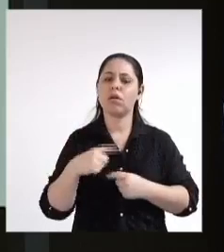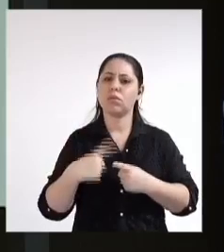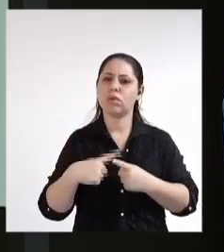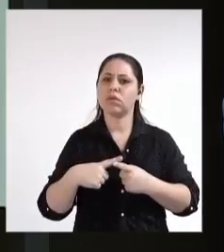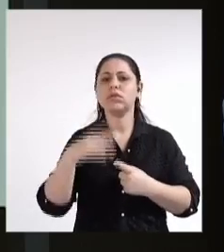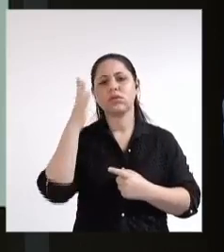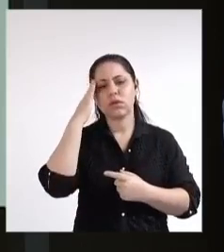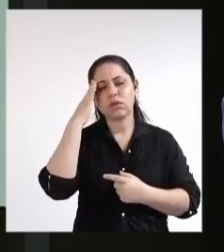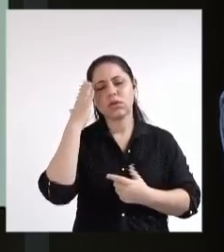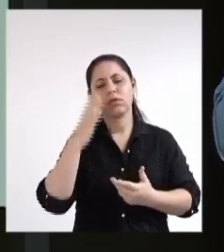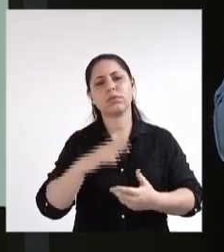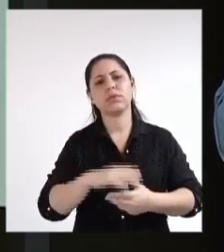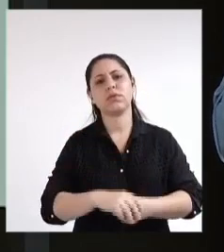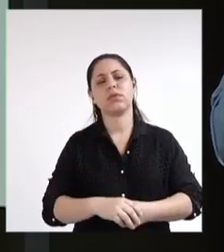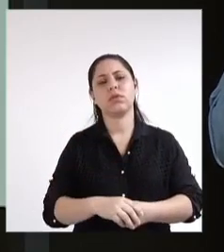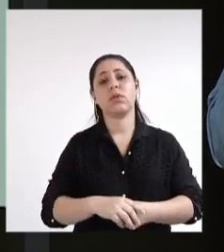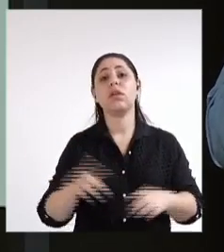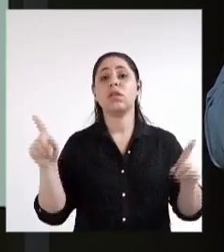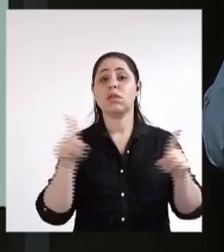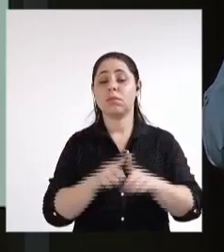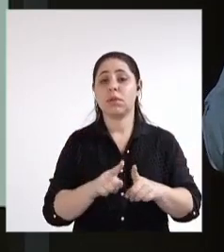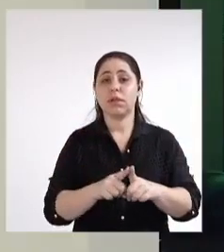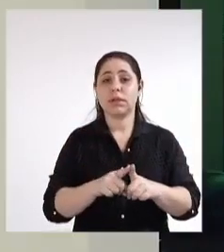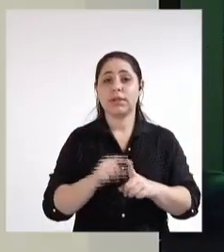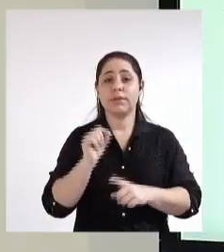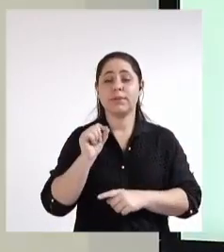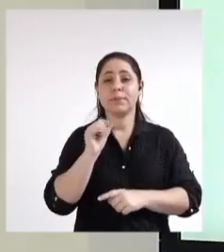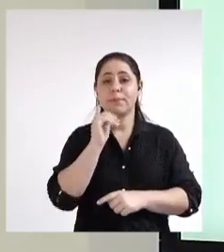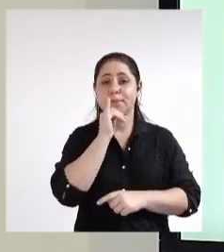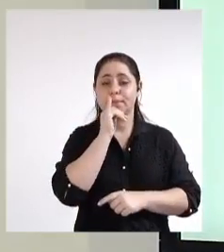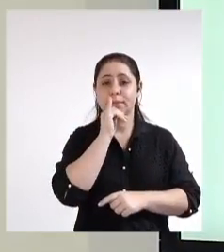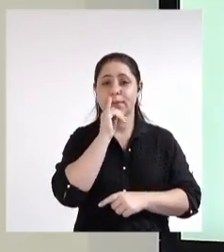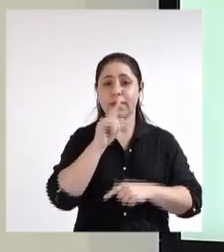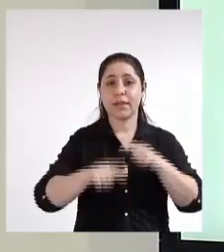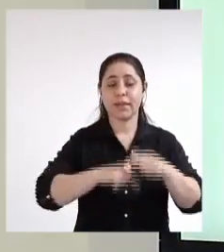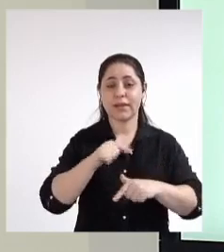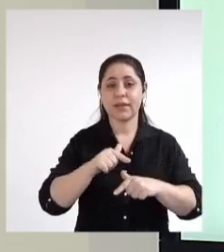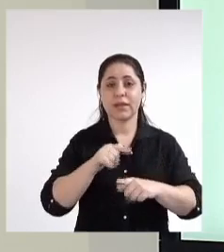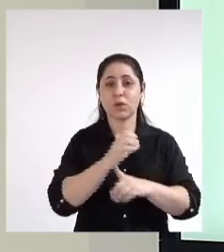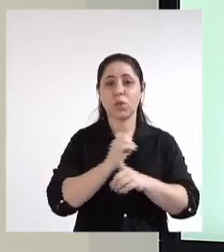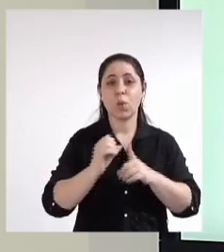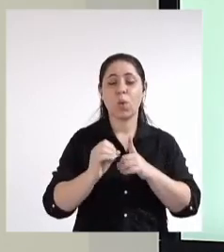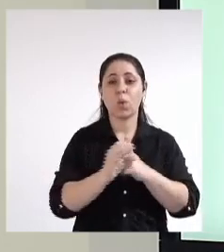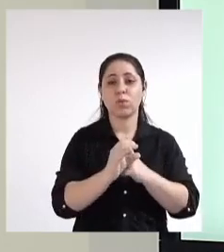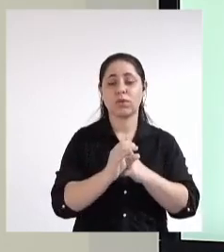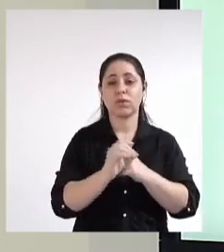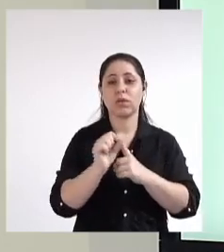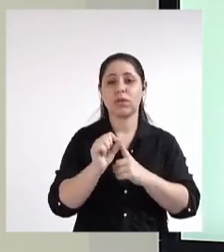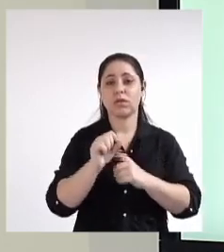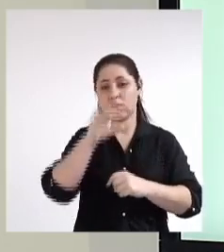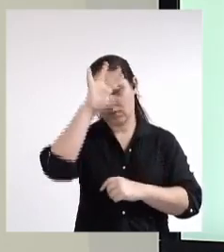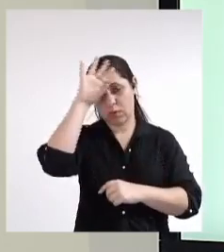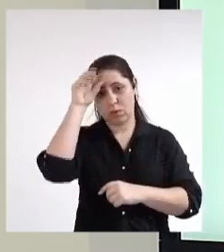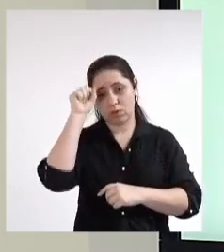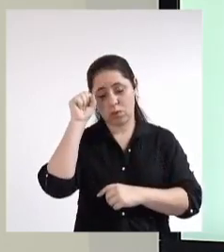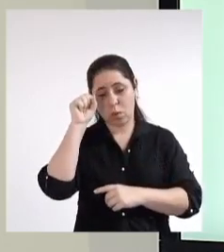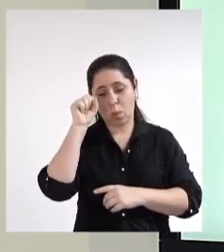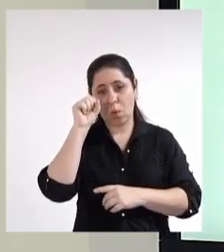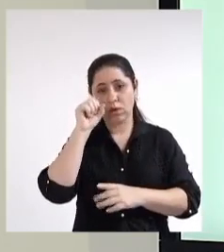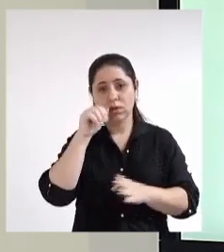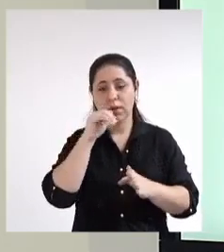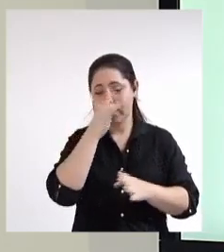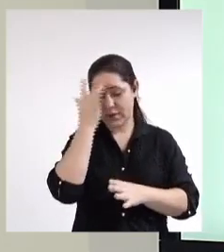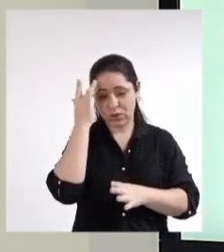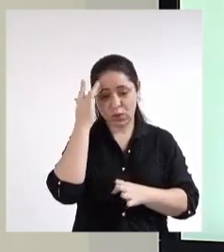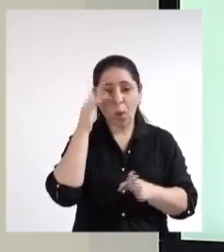disso e tanto é que nós temos valores para trabalhar para trabalhar na própria unidade de conservação em mato grosso isso a gente fala tempo os conselheiros que fazem são